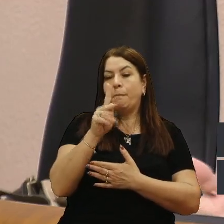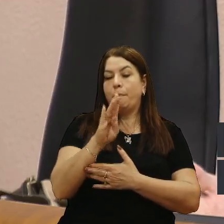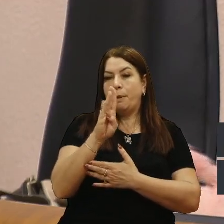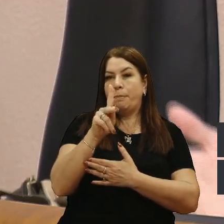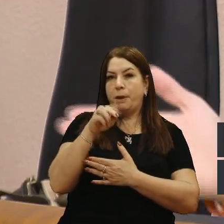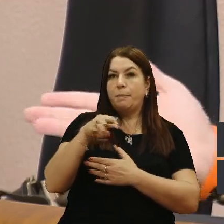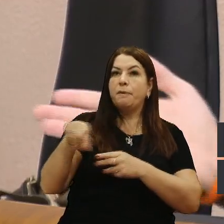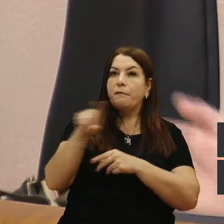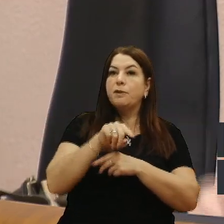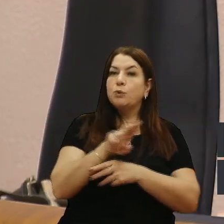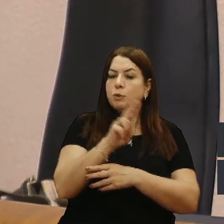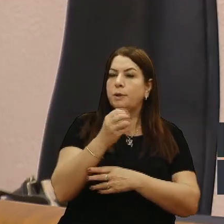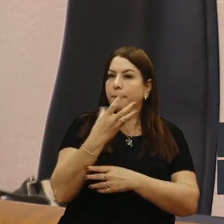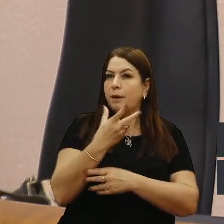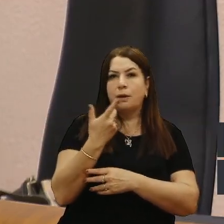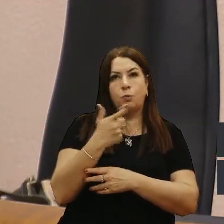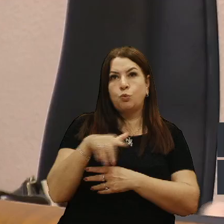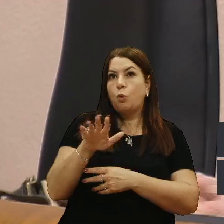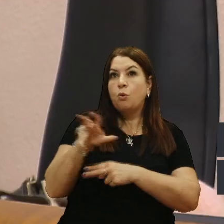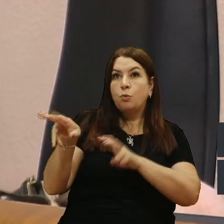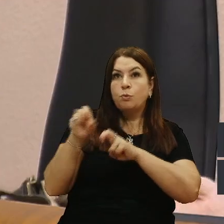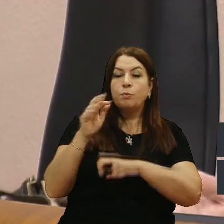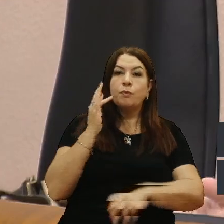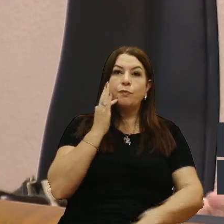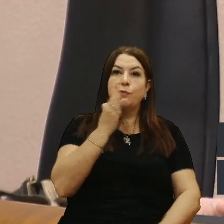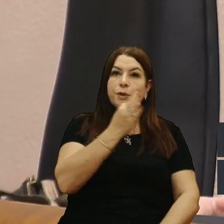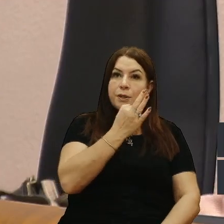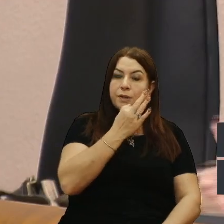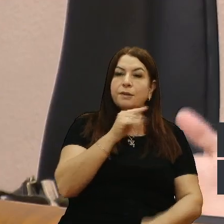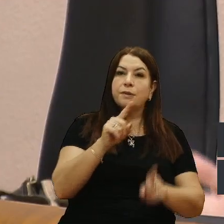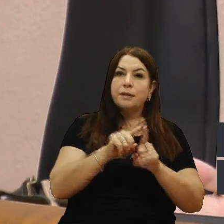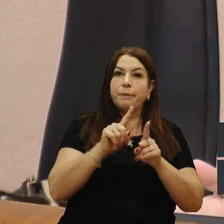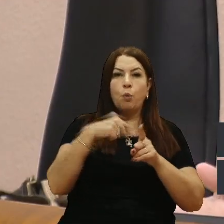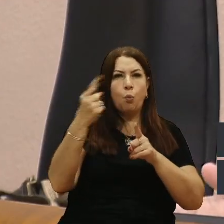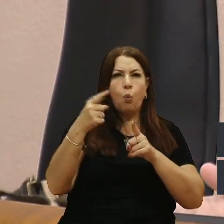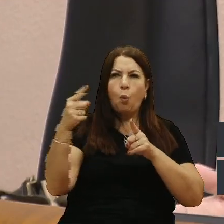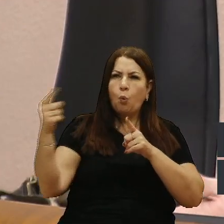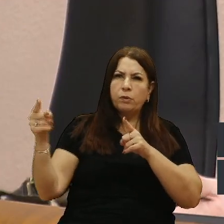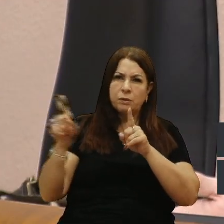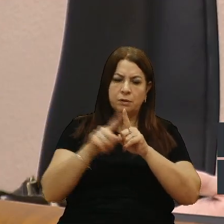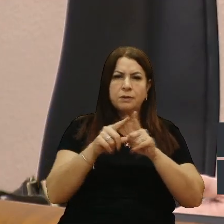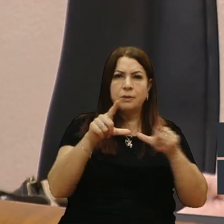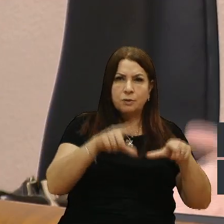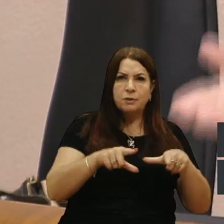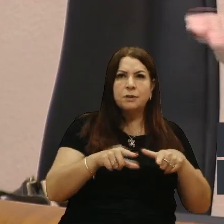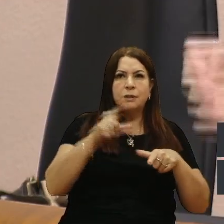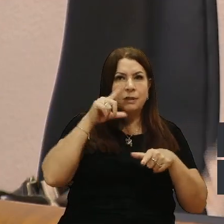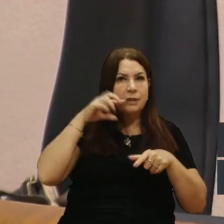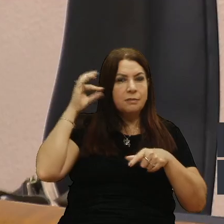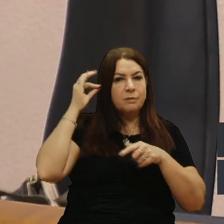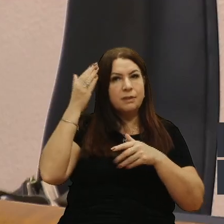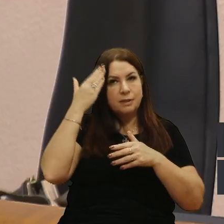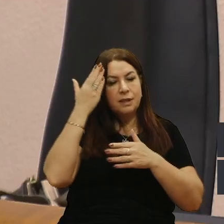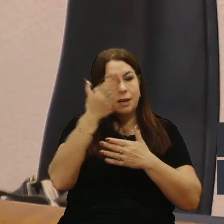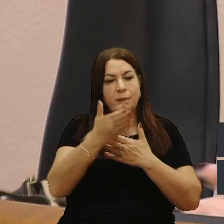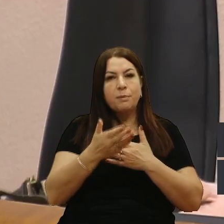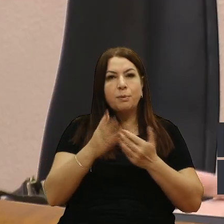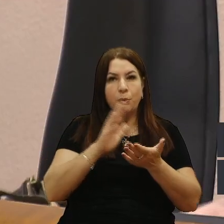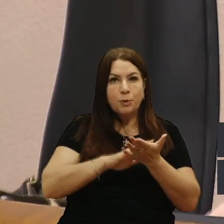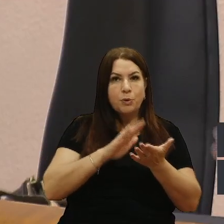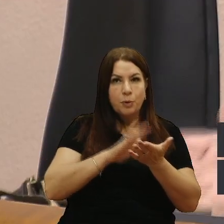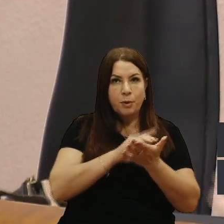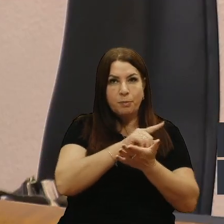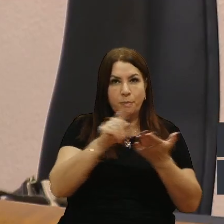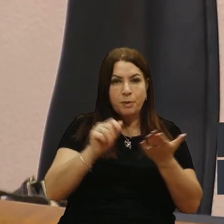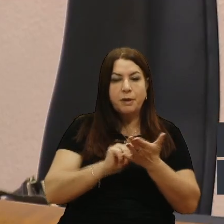usada, não só na área rural ali de Forqueta, mas também outras áreas, né, vereadora Aldonei? Que a gente sabe quanto a gente cobra o